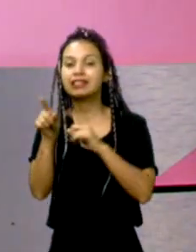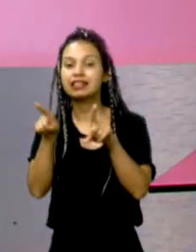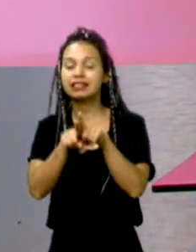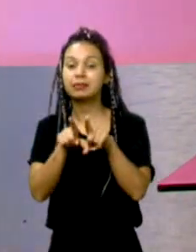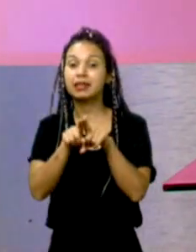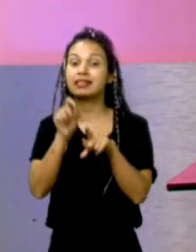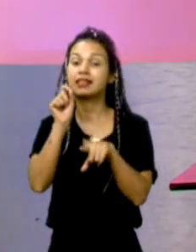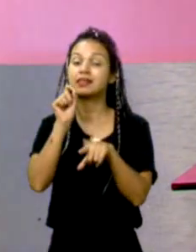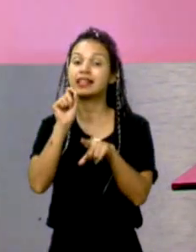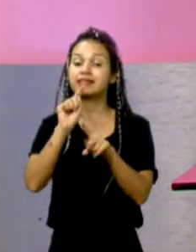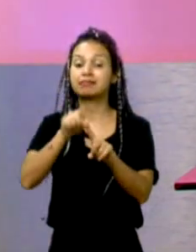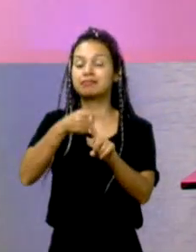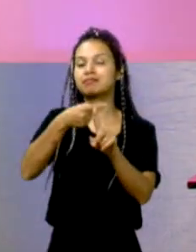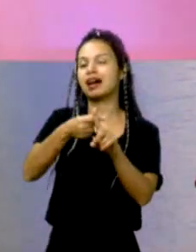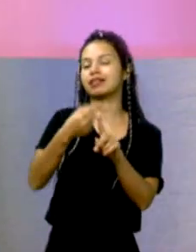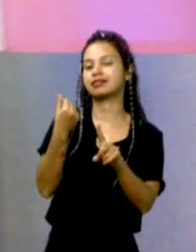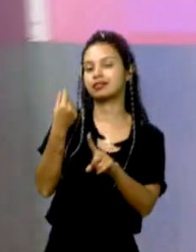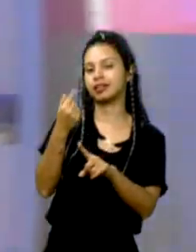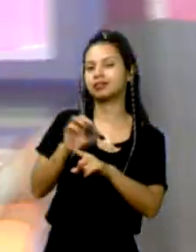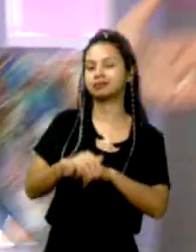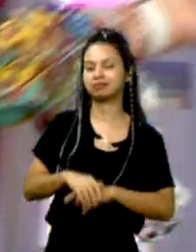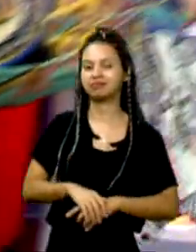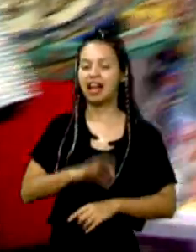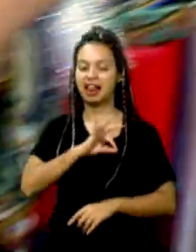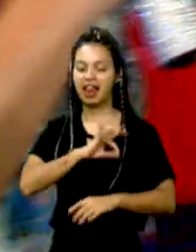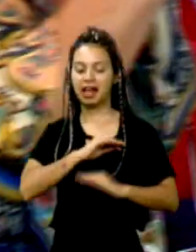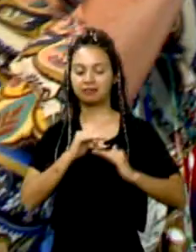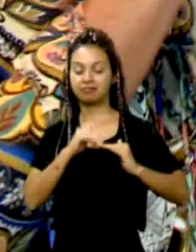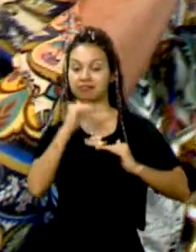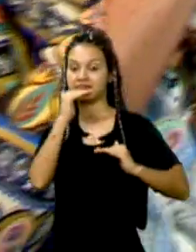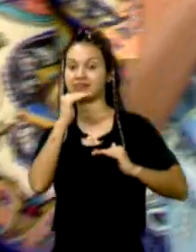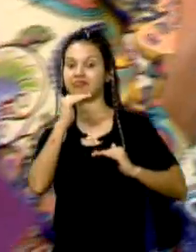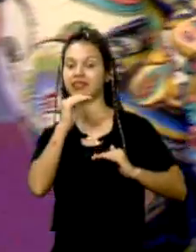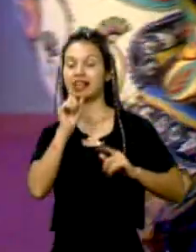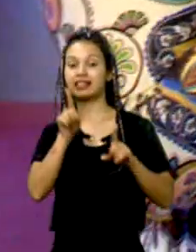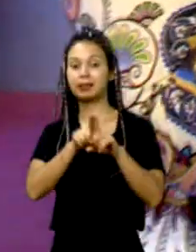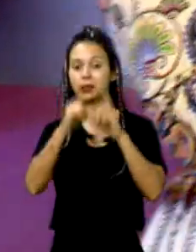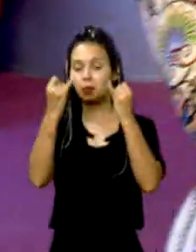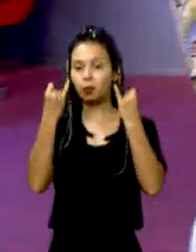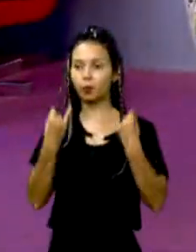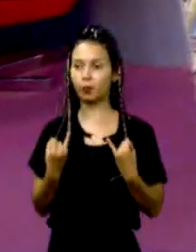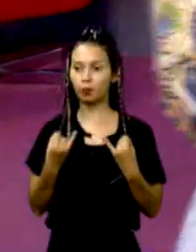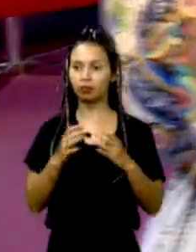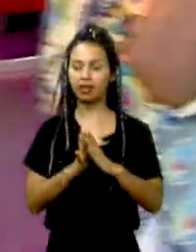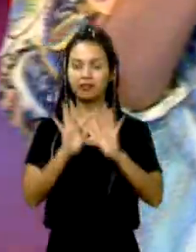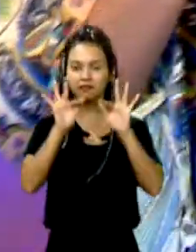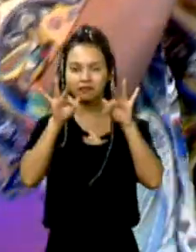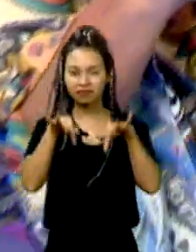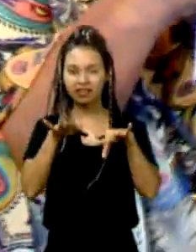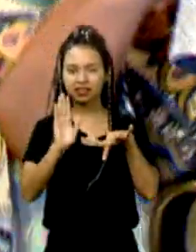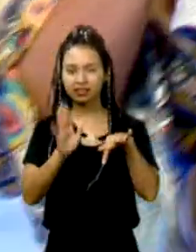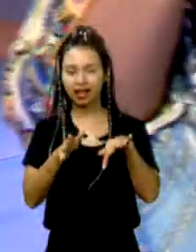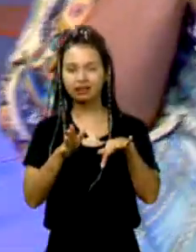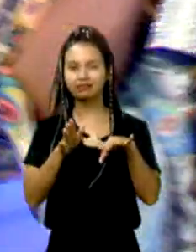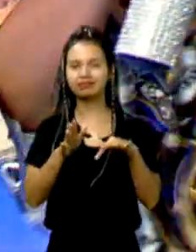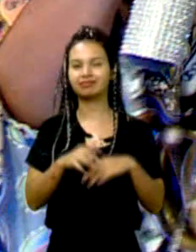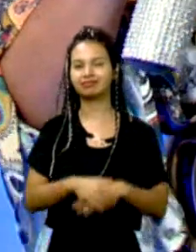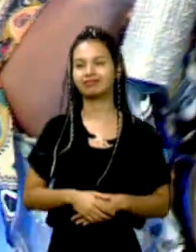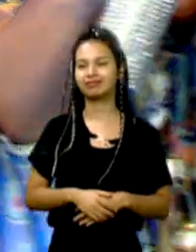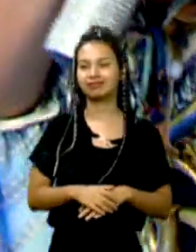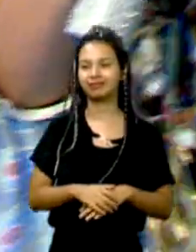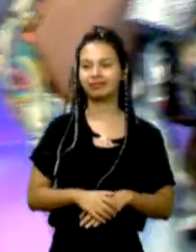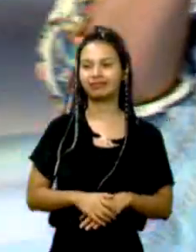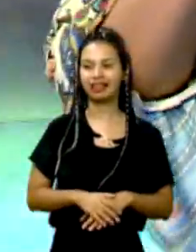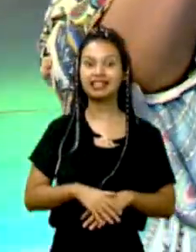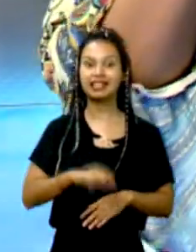todo mundo quer, né, gente? E perder de 2 a 5 quilos. Finalzinho do nosso trabalho, é bom que a minha filha veio. Cheguei rápido, mas deu tempo. Deu tempo